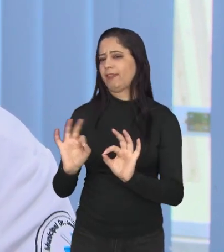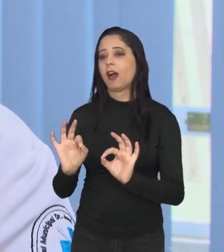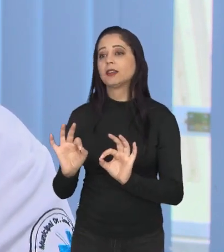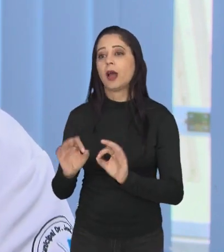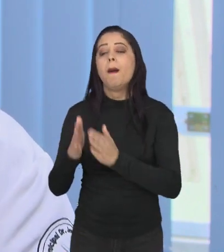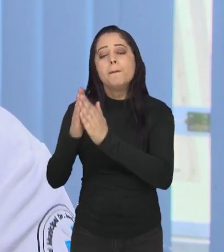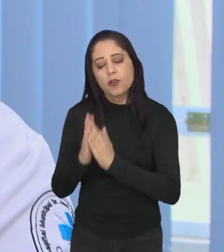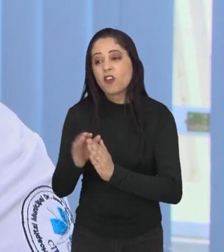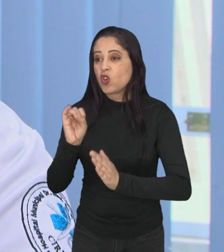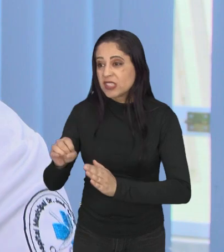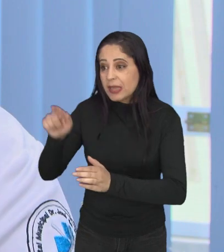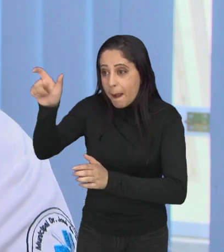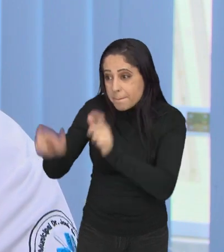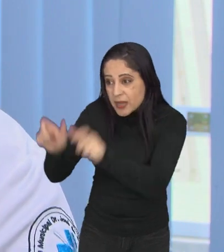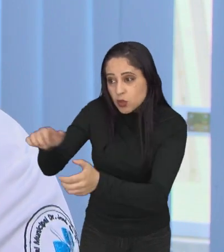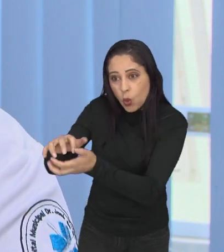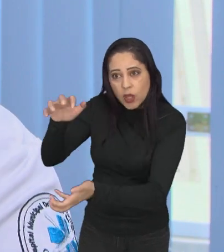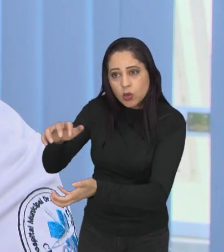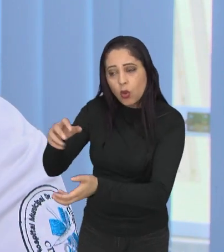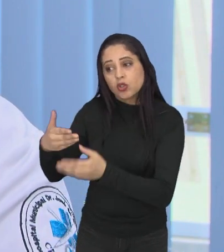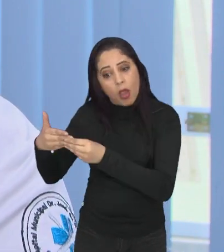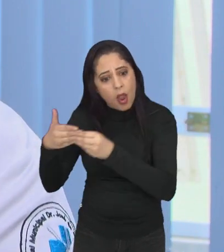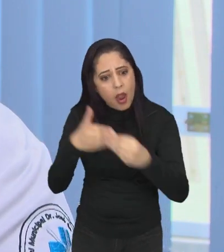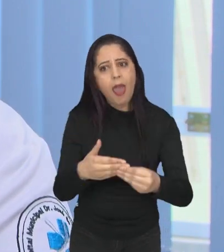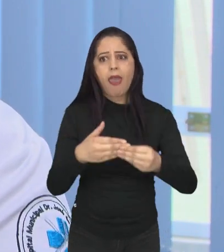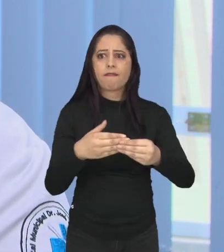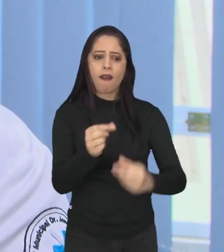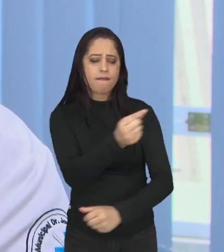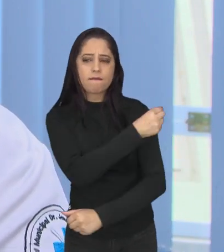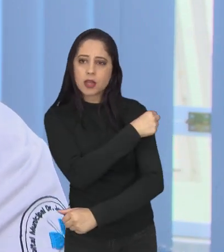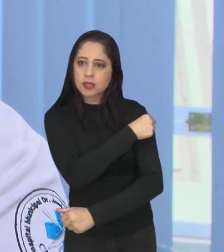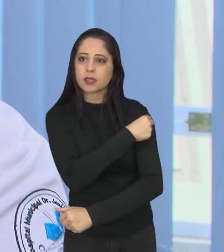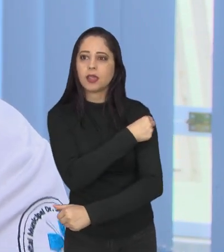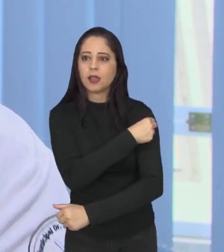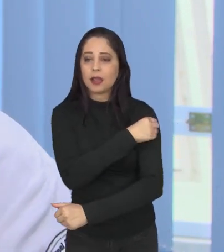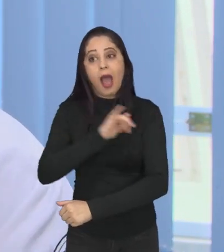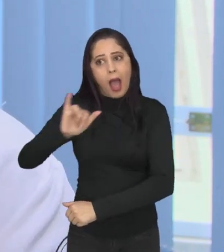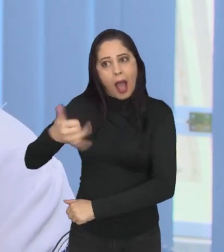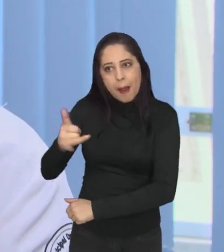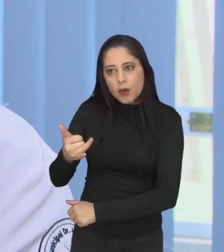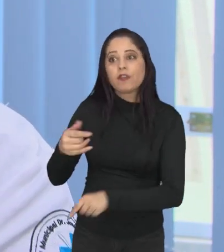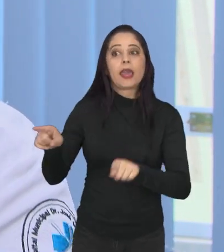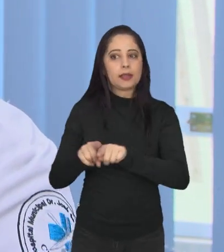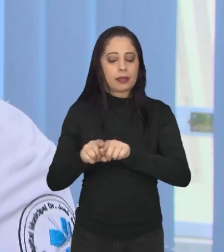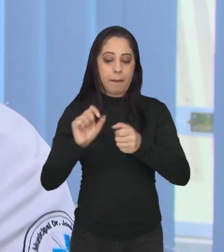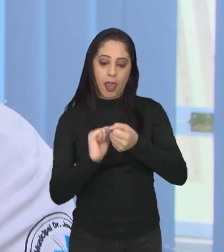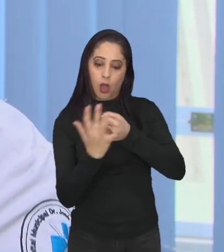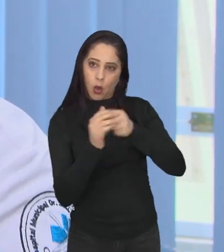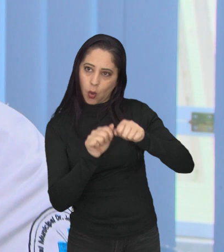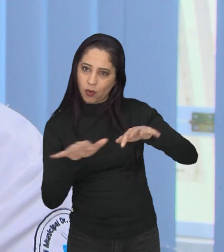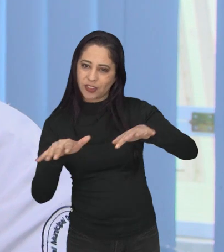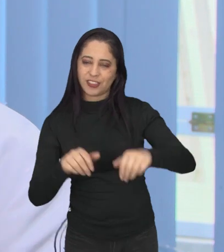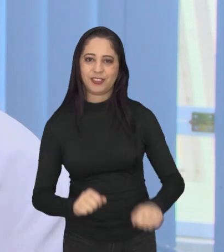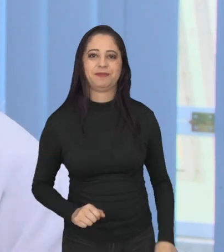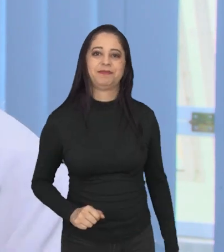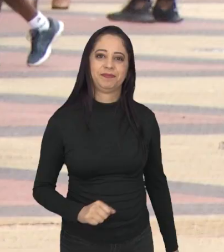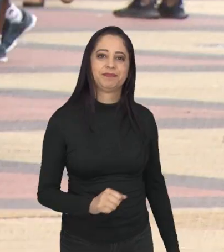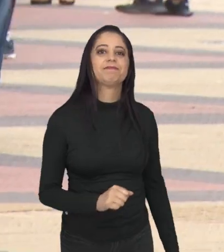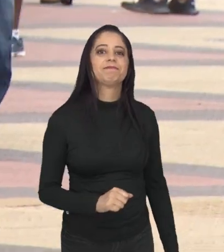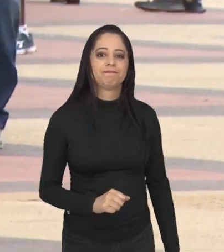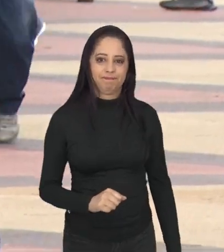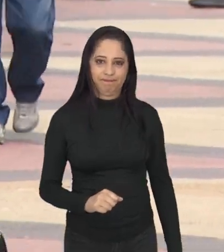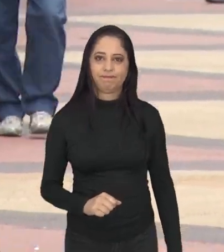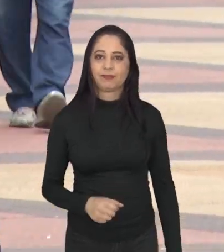internar então por favor se tiver um idoso em casa leve para vacinar aproveita atualiza a vacina de covid e faz a gripe